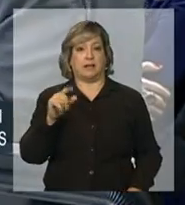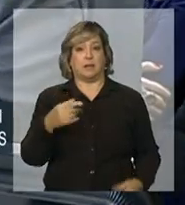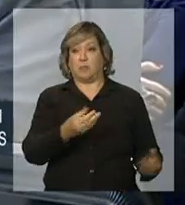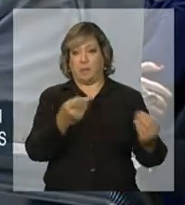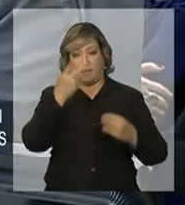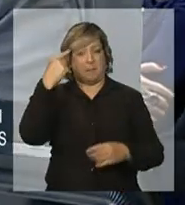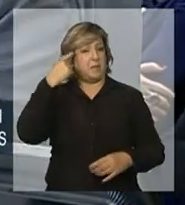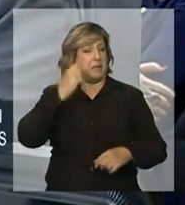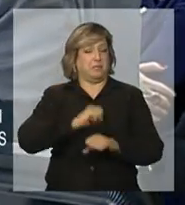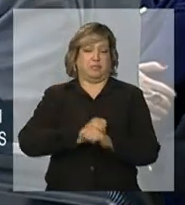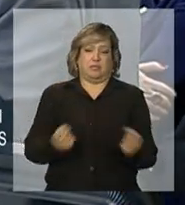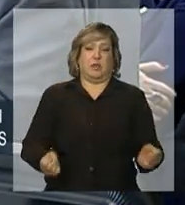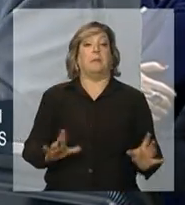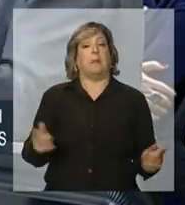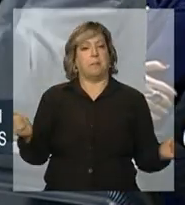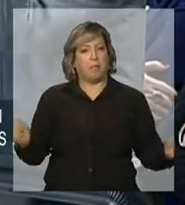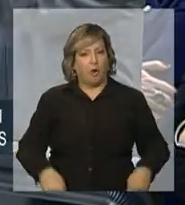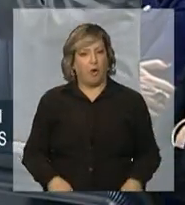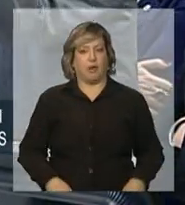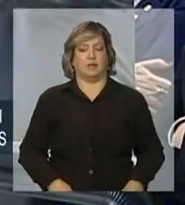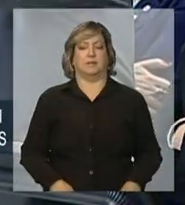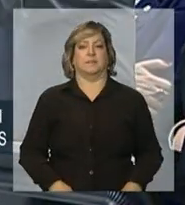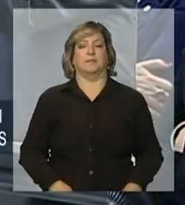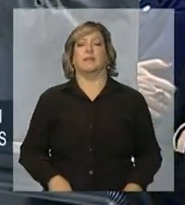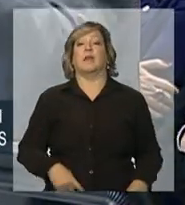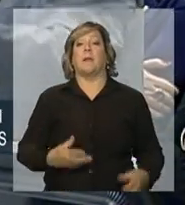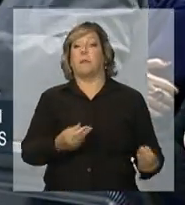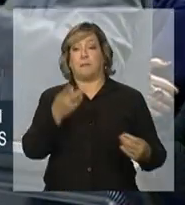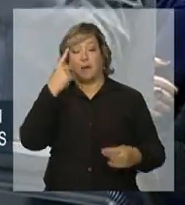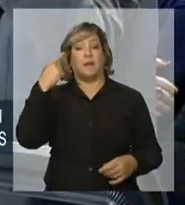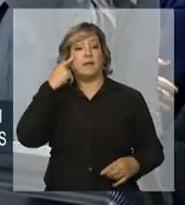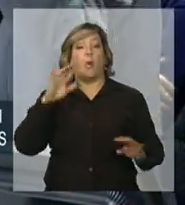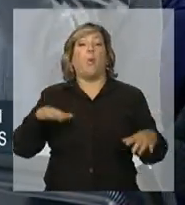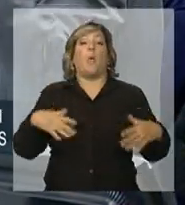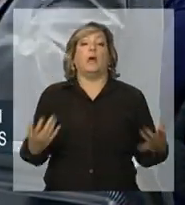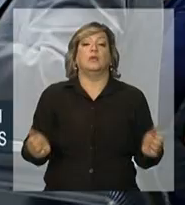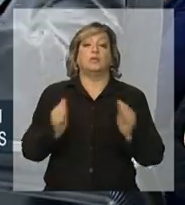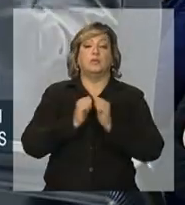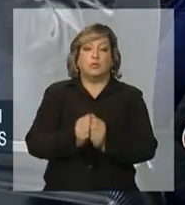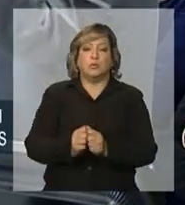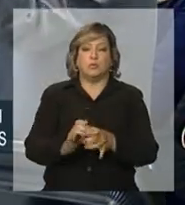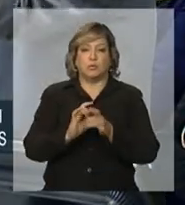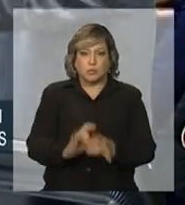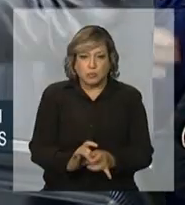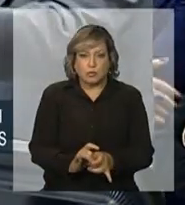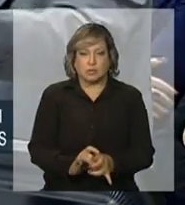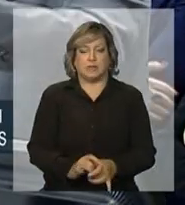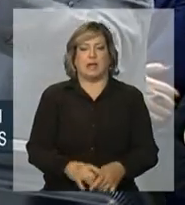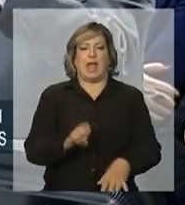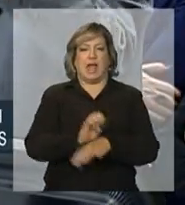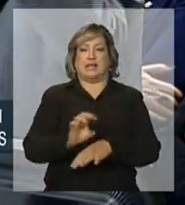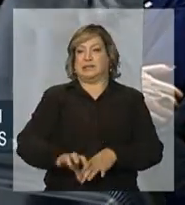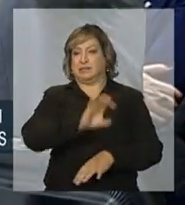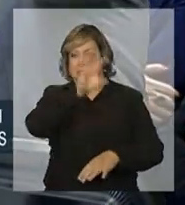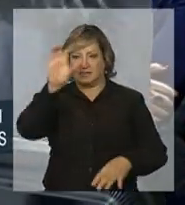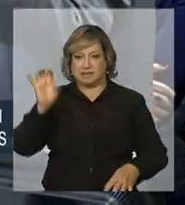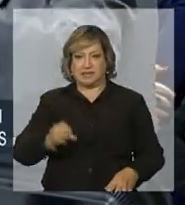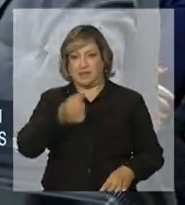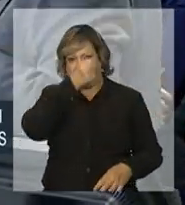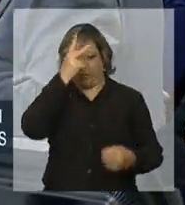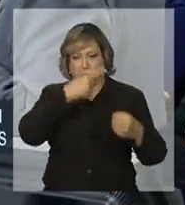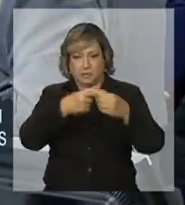achavam que era impossível isso, presidente. Se perguntava quando que estarão juntos as forças federais com as forças estaduais e com as